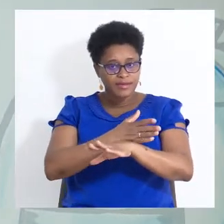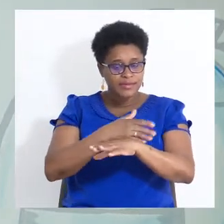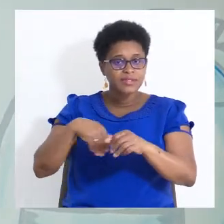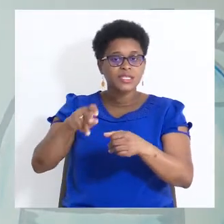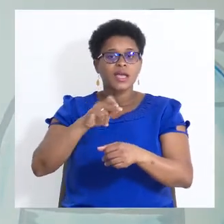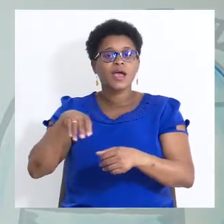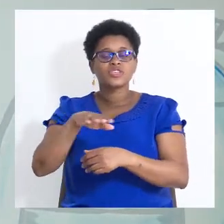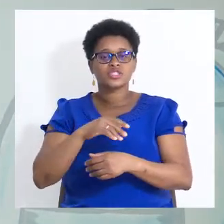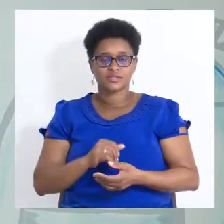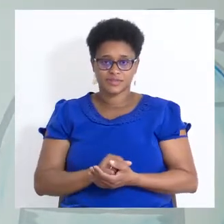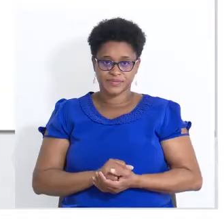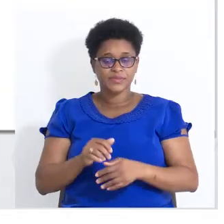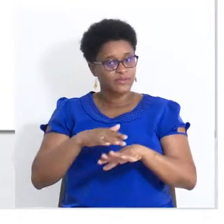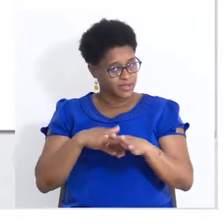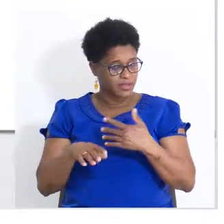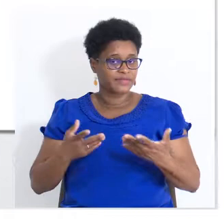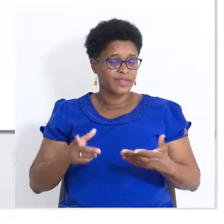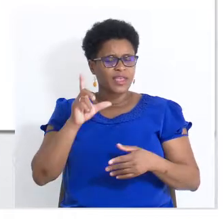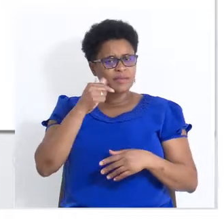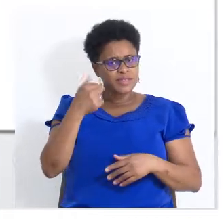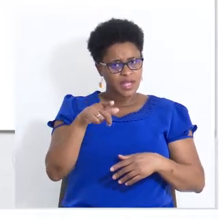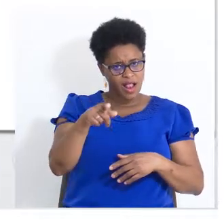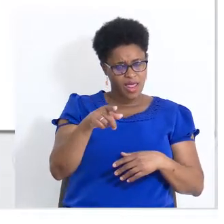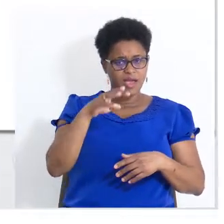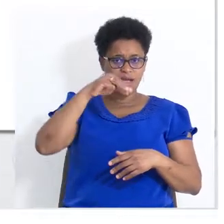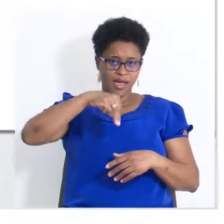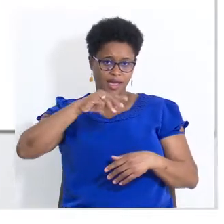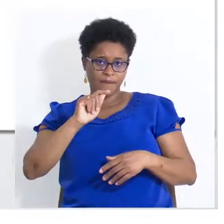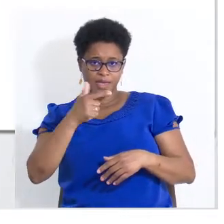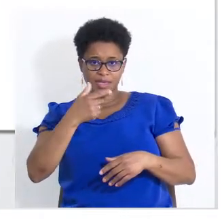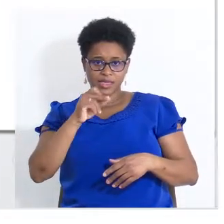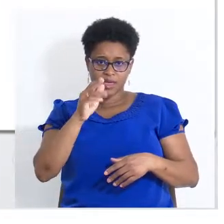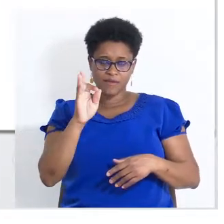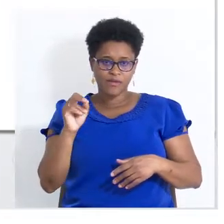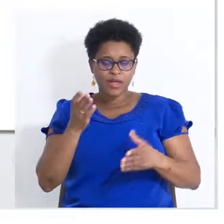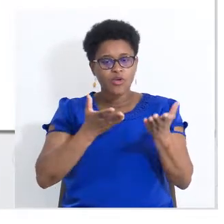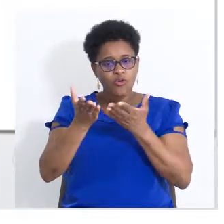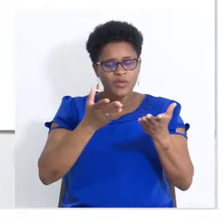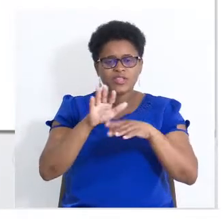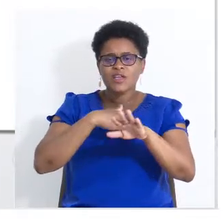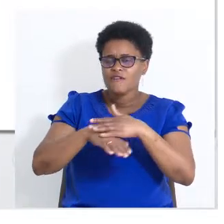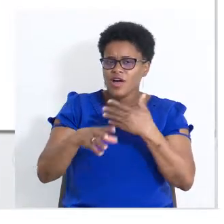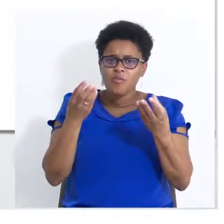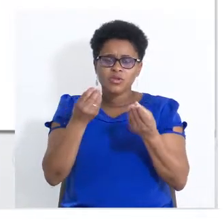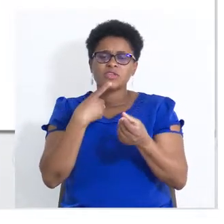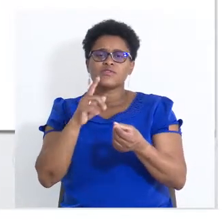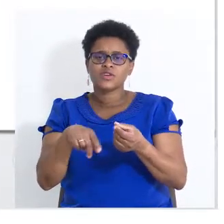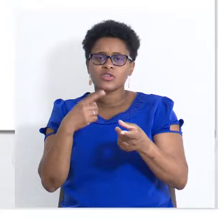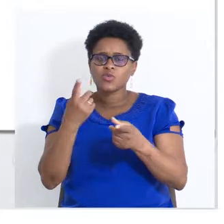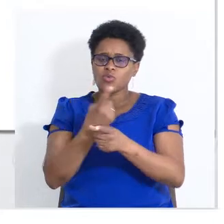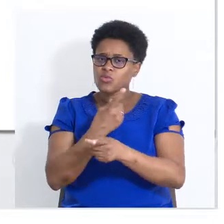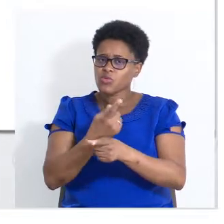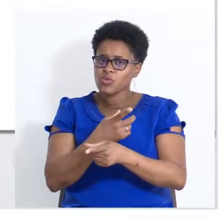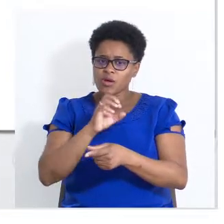antes de agir. Também vais encontrar lá a metáfora, que é aquela comparação que se faz muitas vezes com